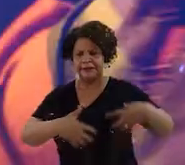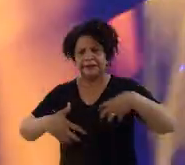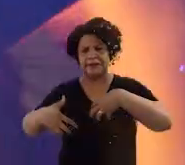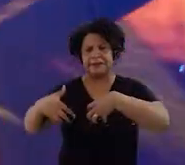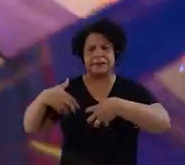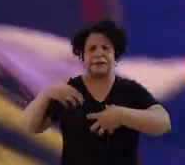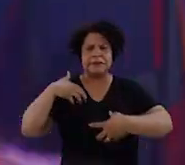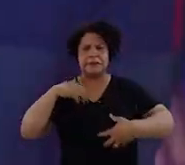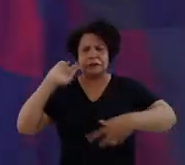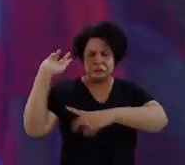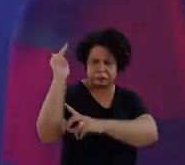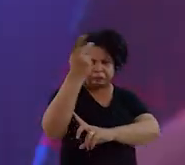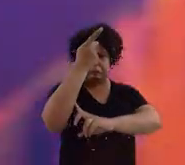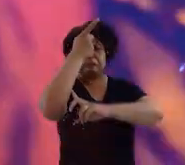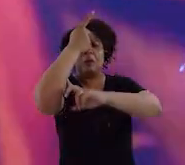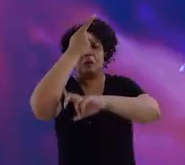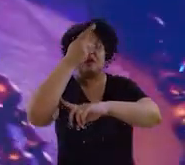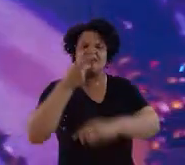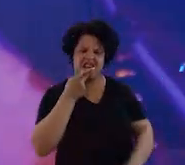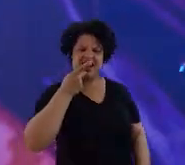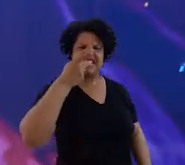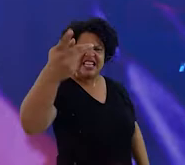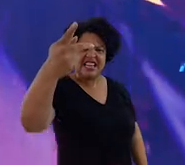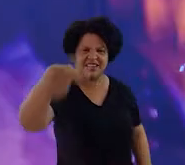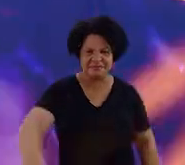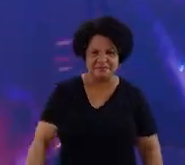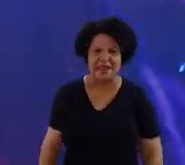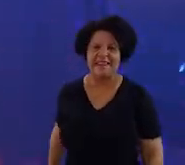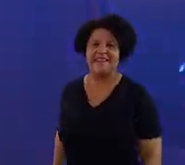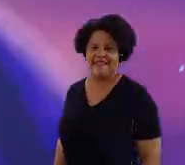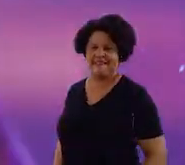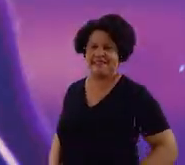torta. Foda-se. Foda-se.